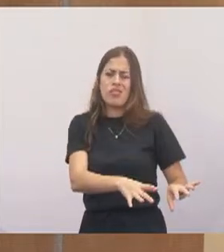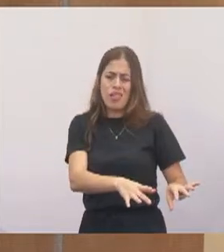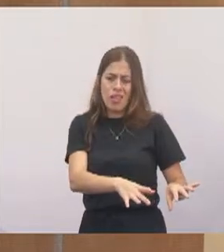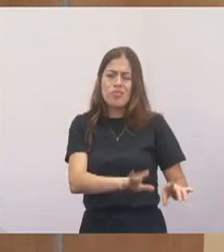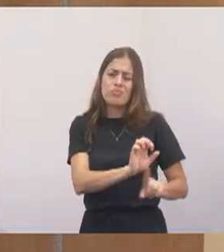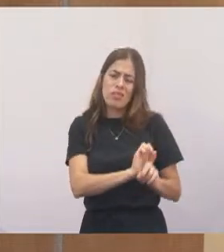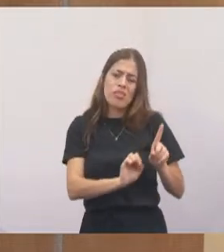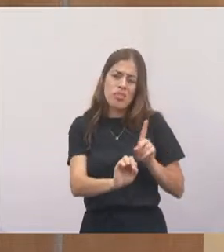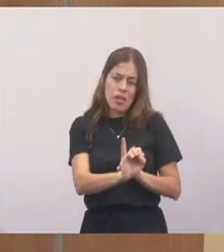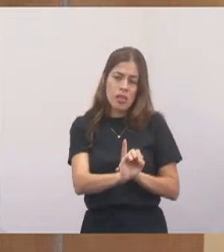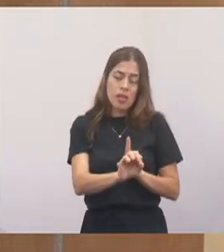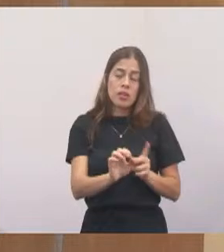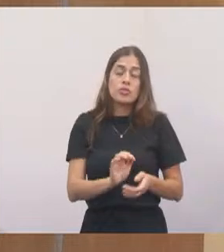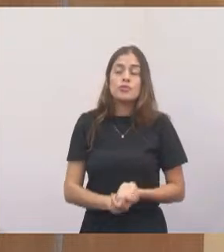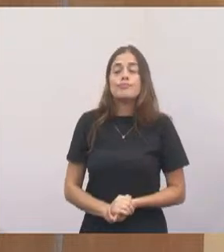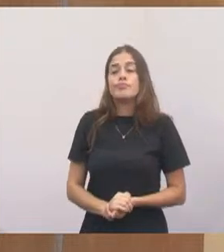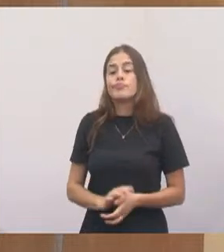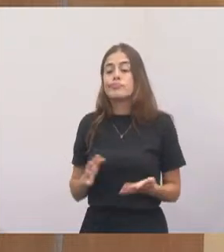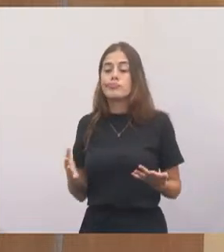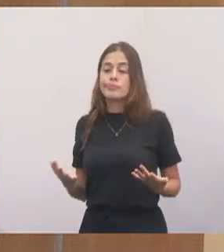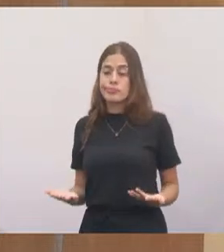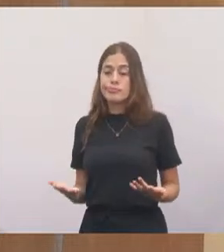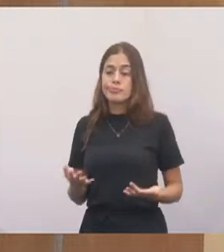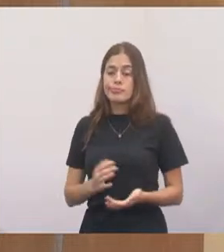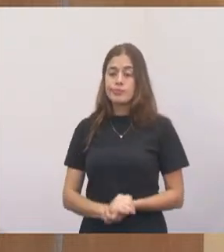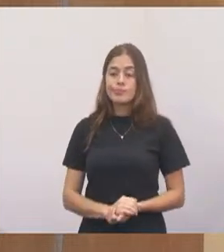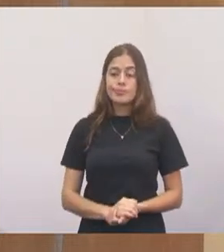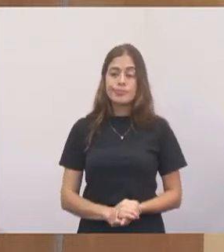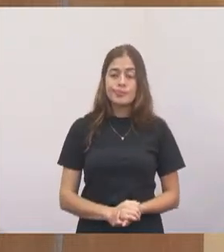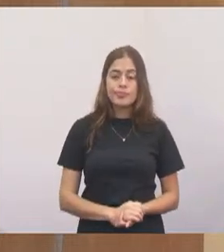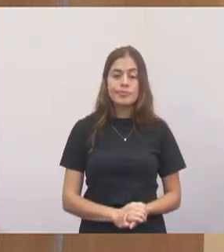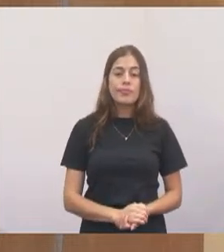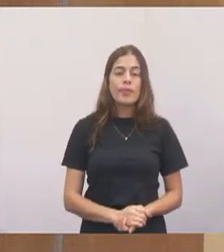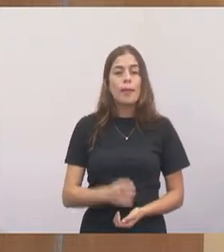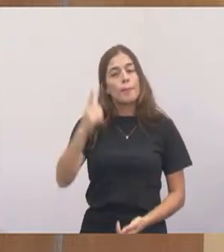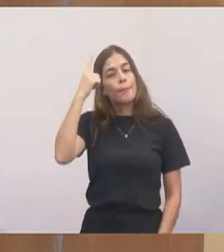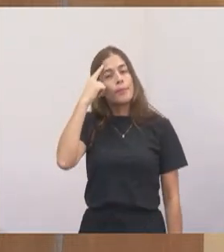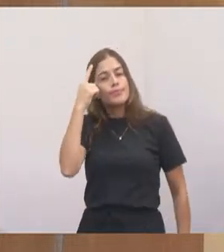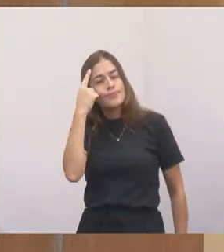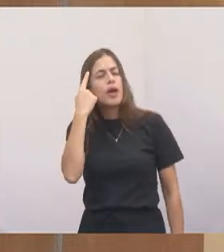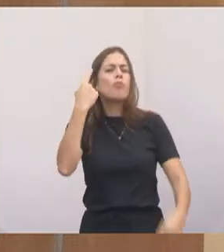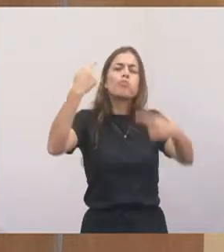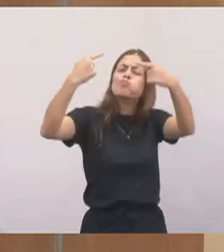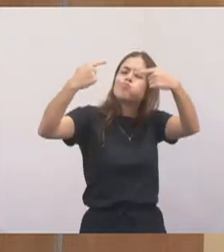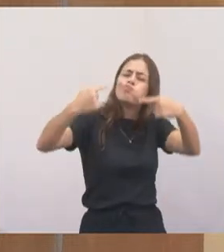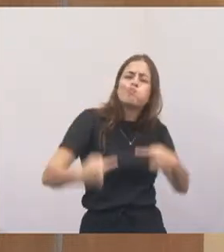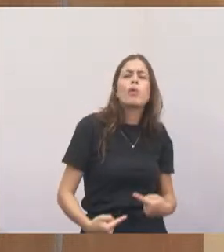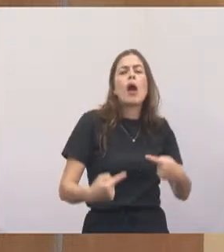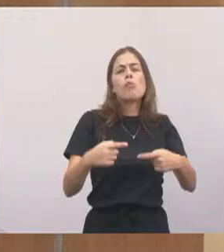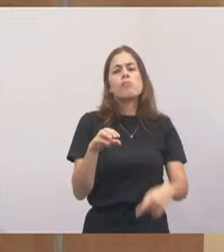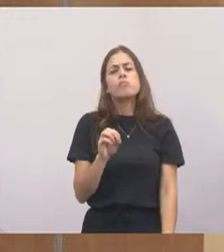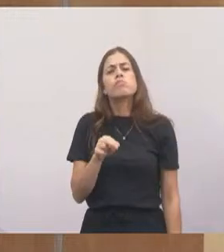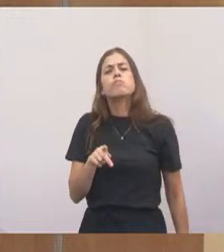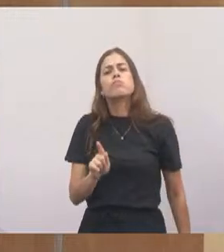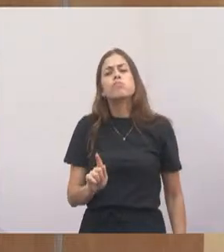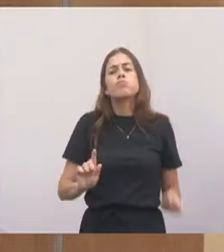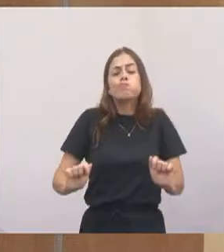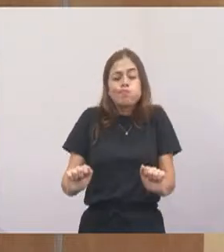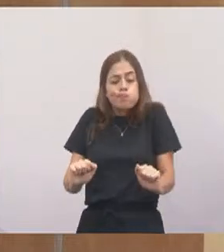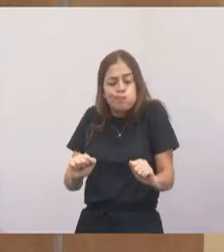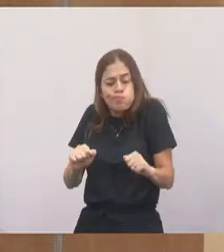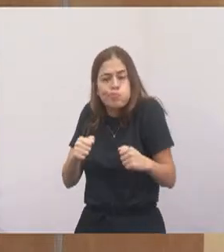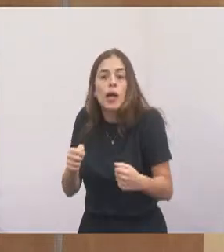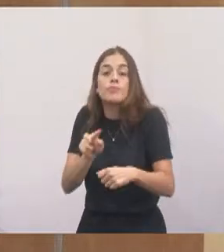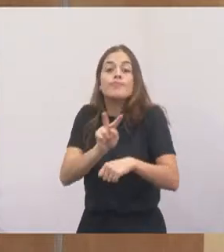pela sociedade. Assim, considerando os desafios, entretanto, pelas ONGs dedicadas